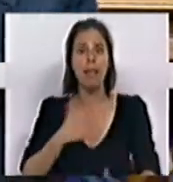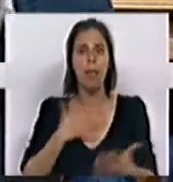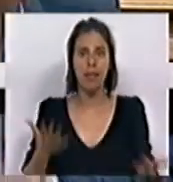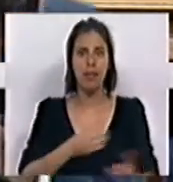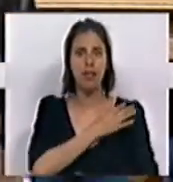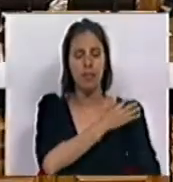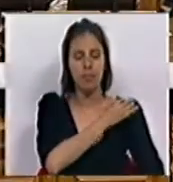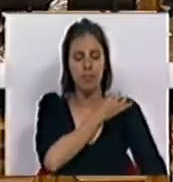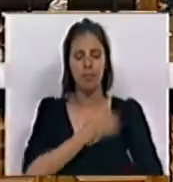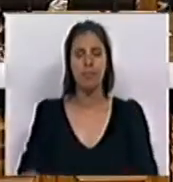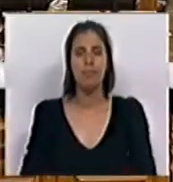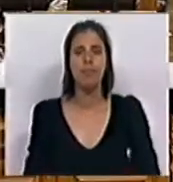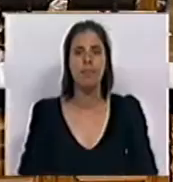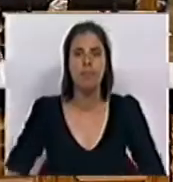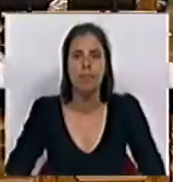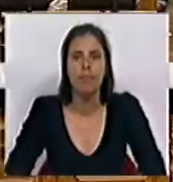empresas.